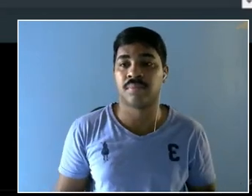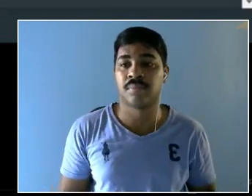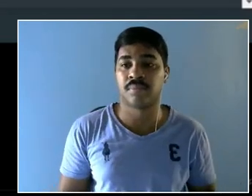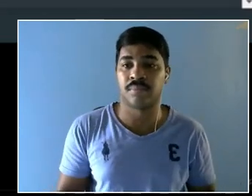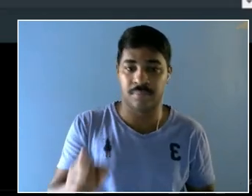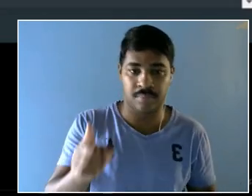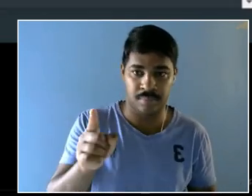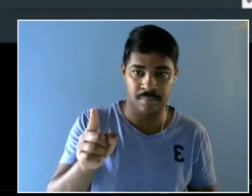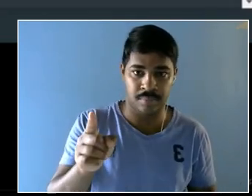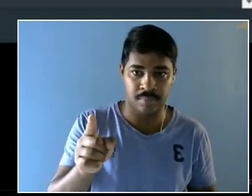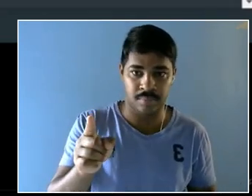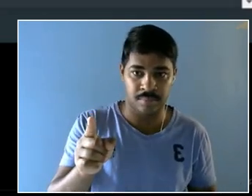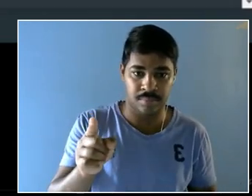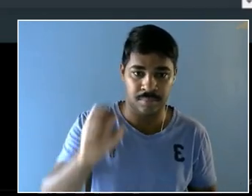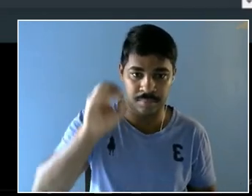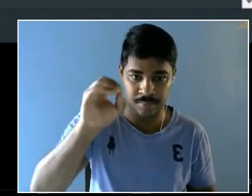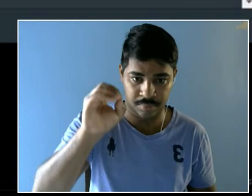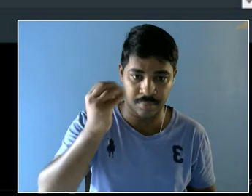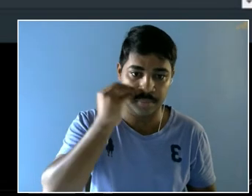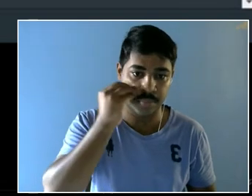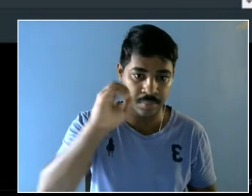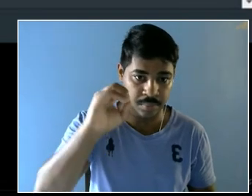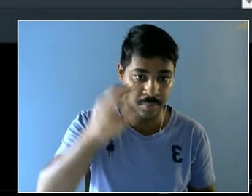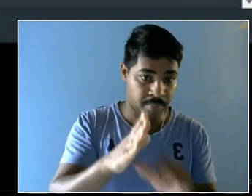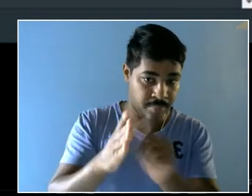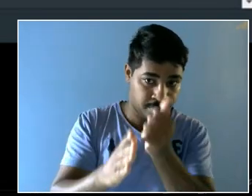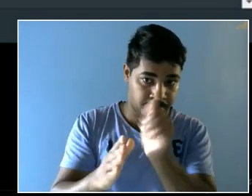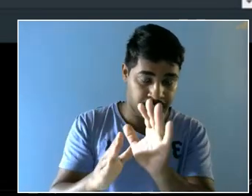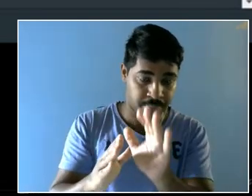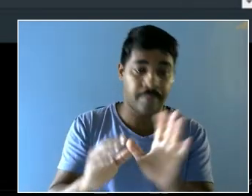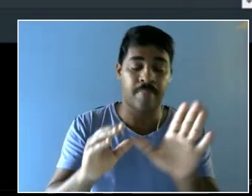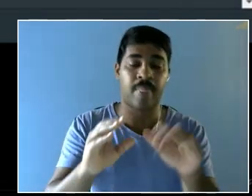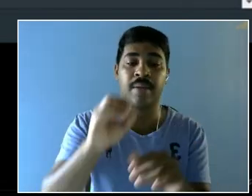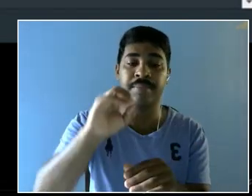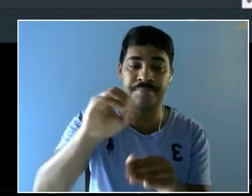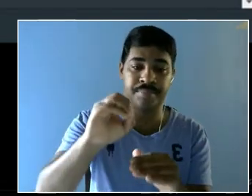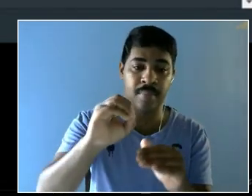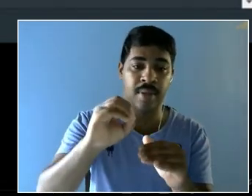aqui, teste recebe 0. Muito bem. 0 é menor do que 10?